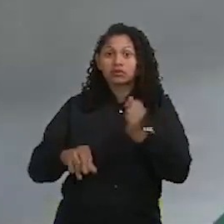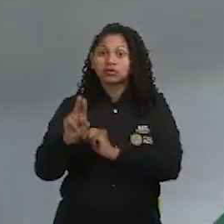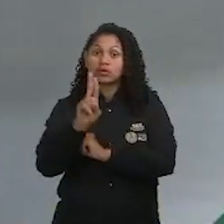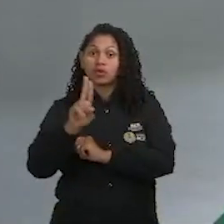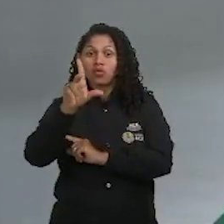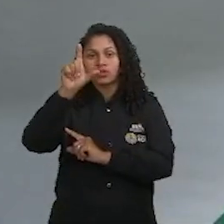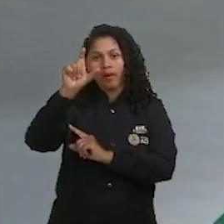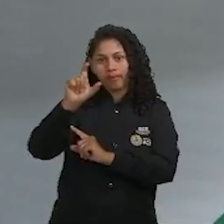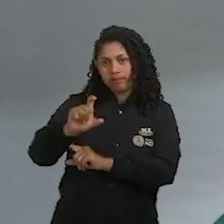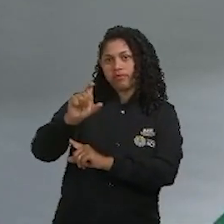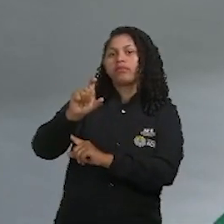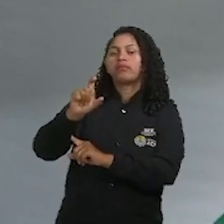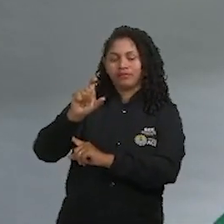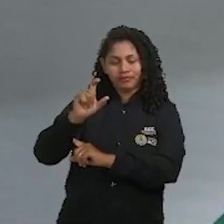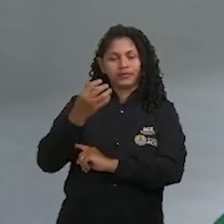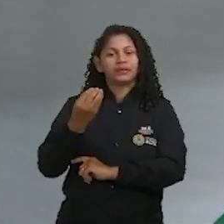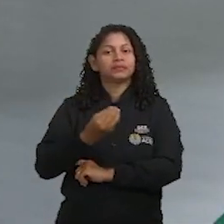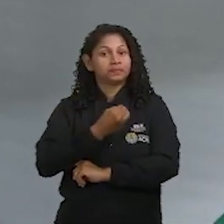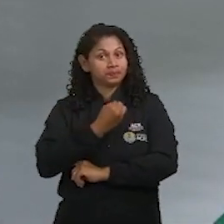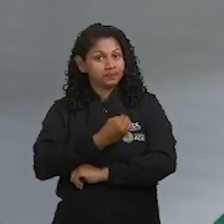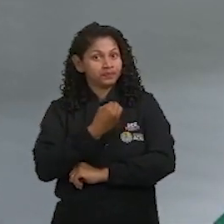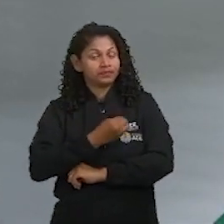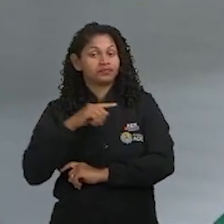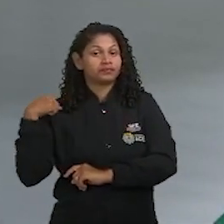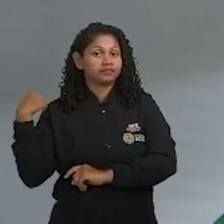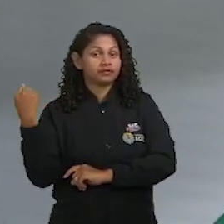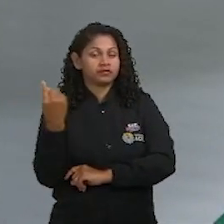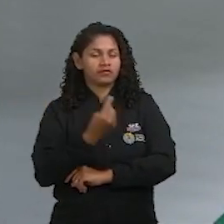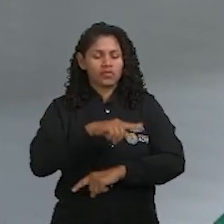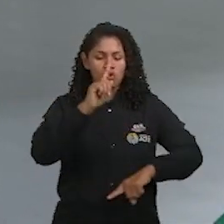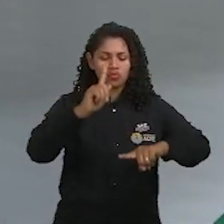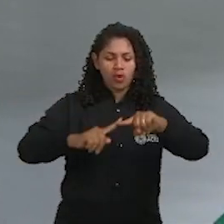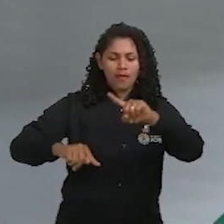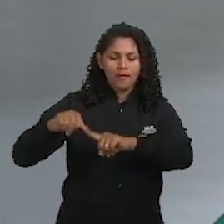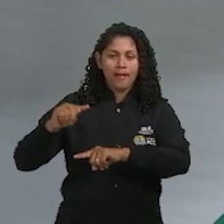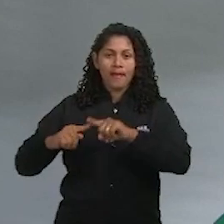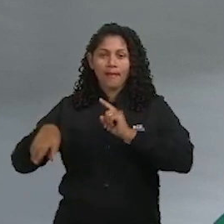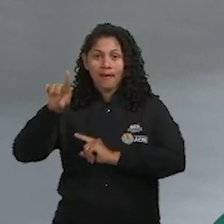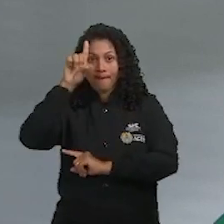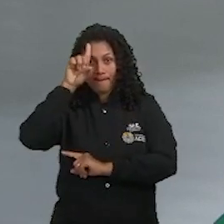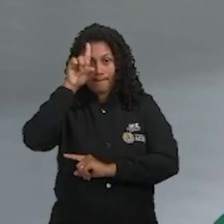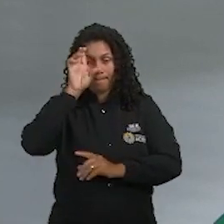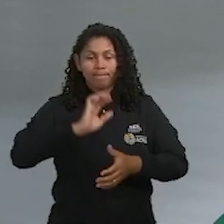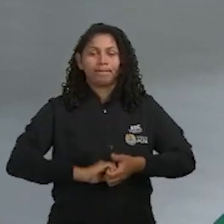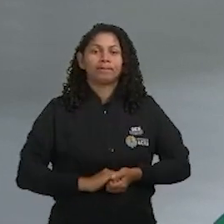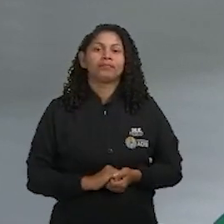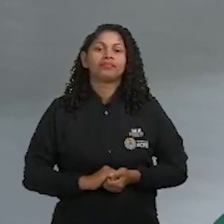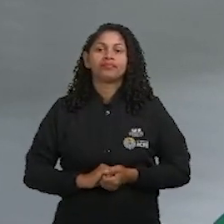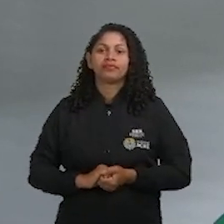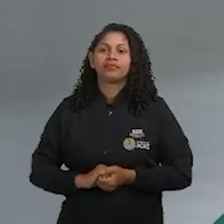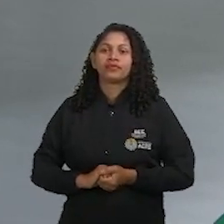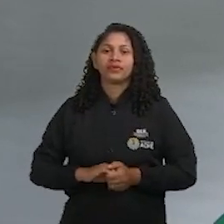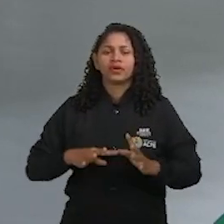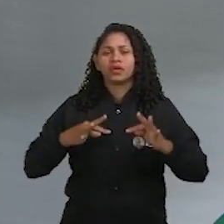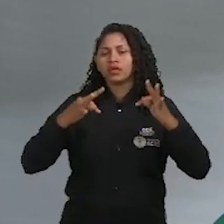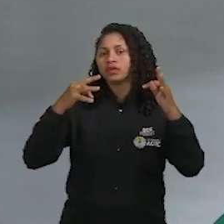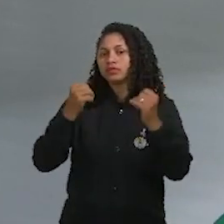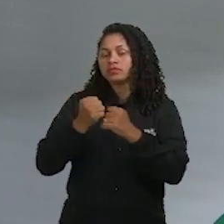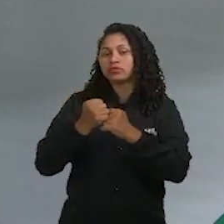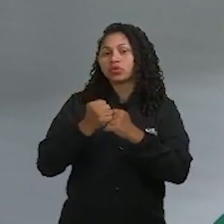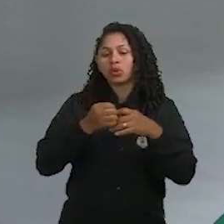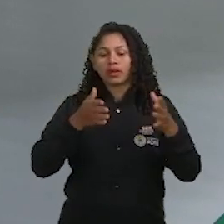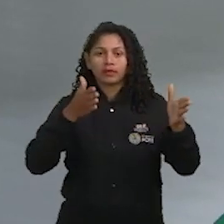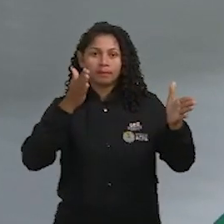estão bem presentes aí em vários materiais no nosso dia a dia. E todo esse processo